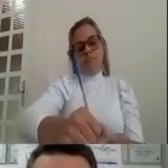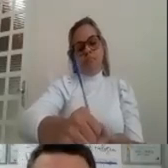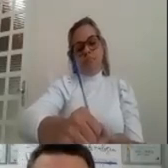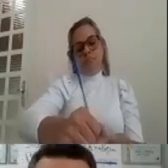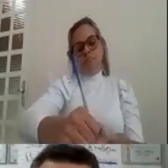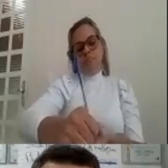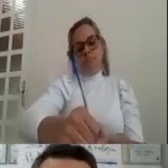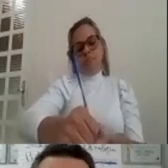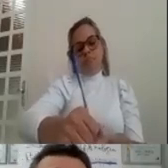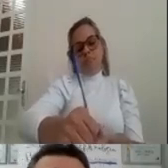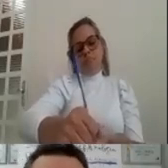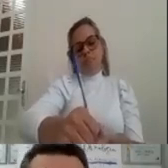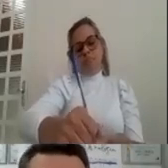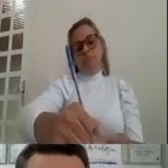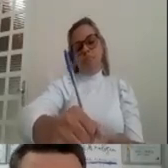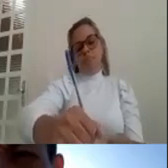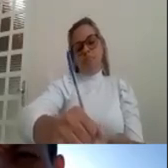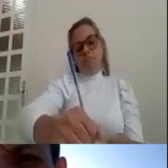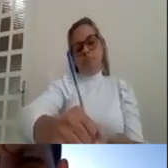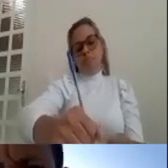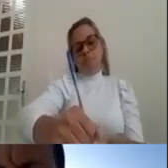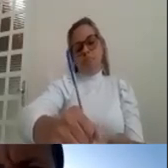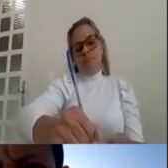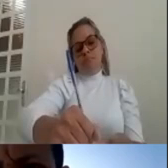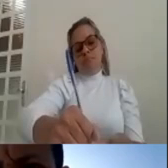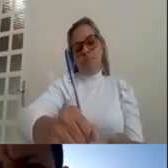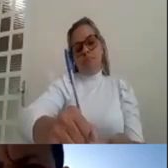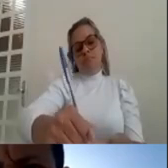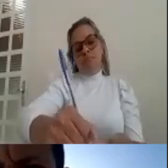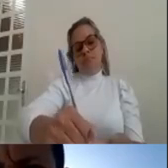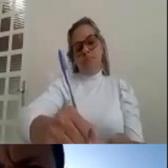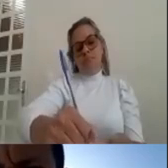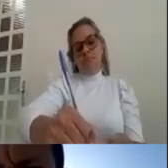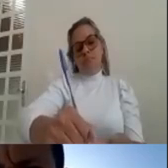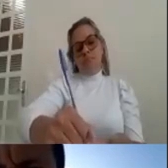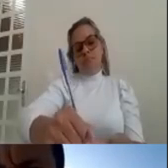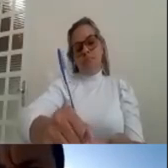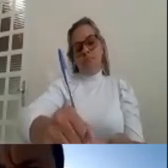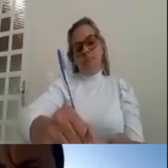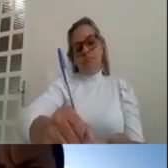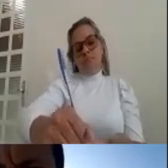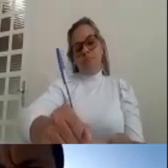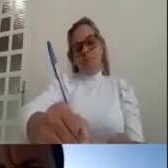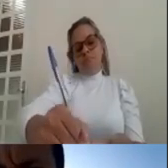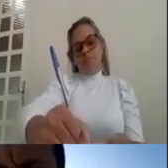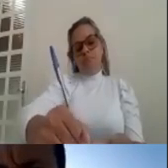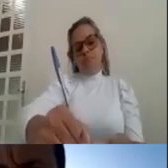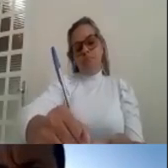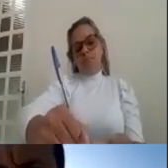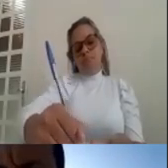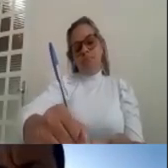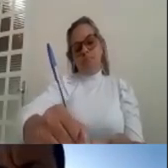Só que, de tanto o corpo chamar atenção e a pessoa não dá atenção para o